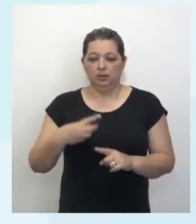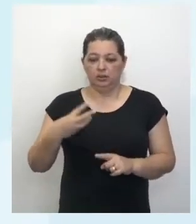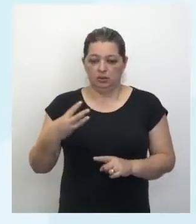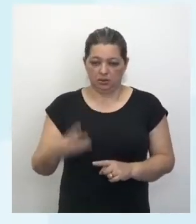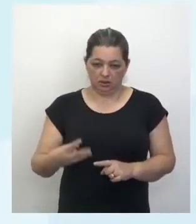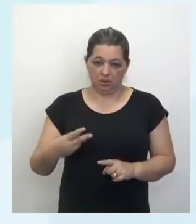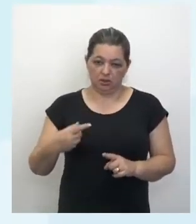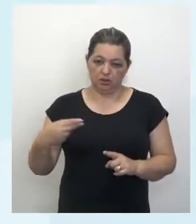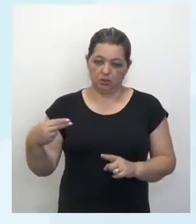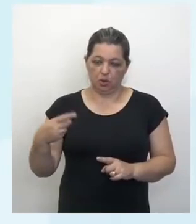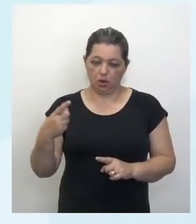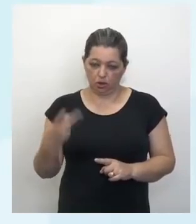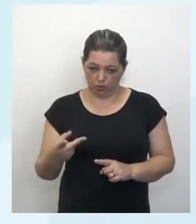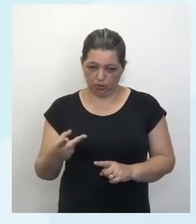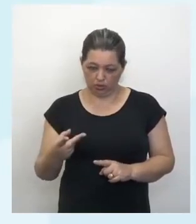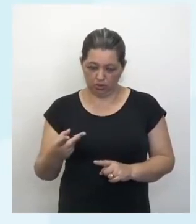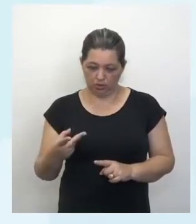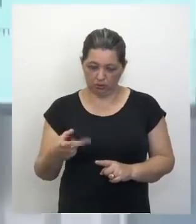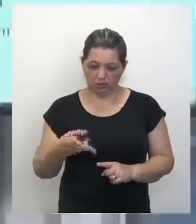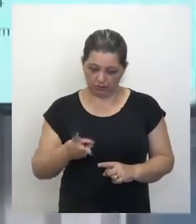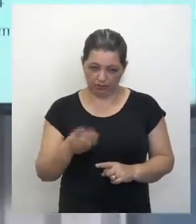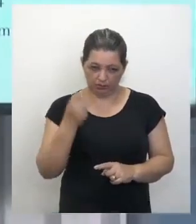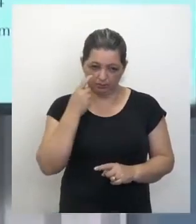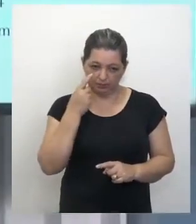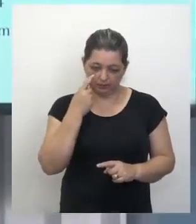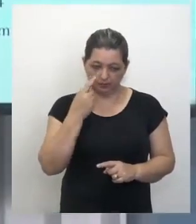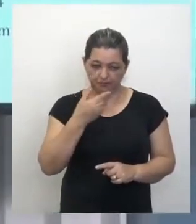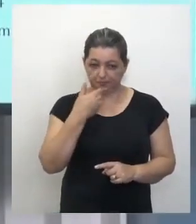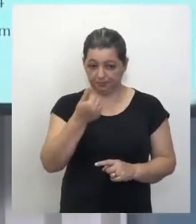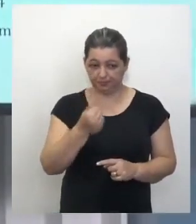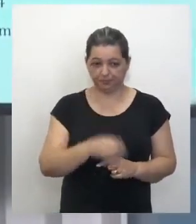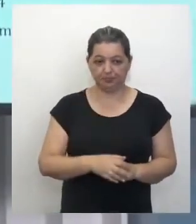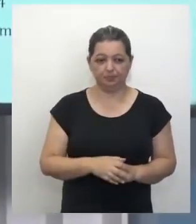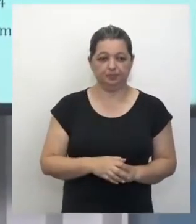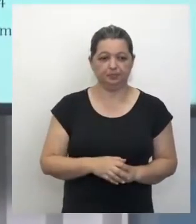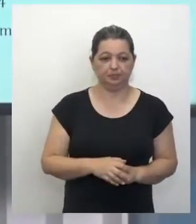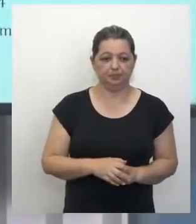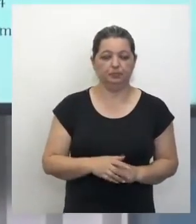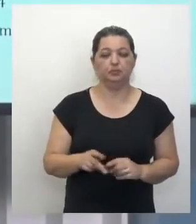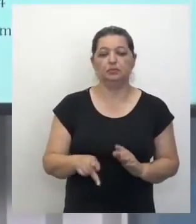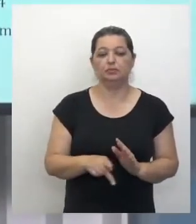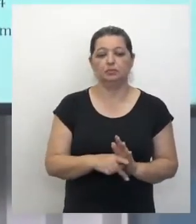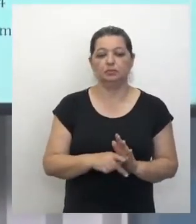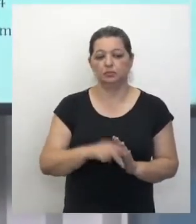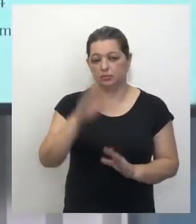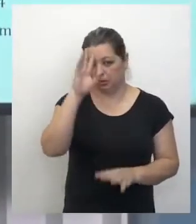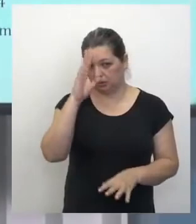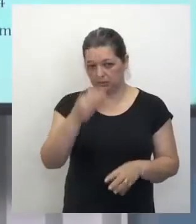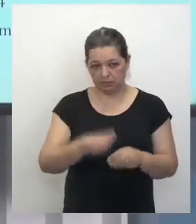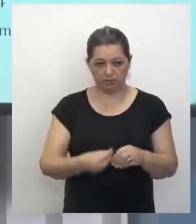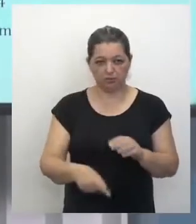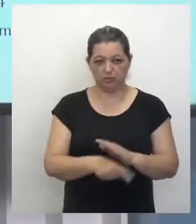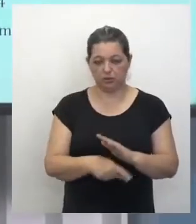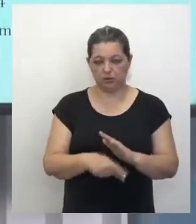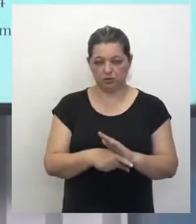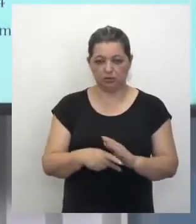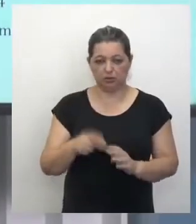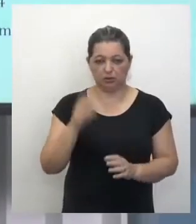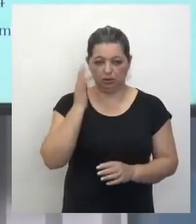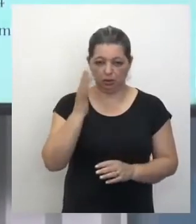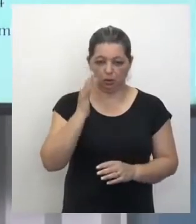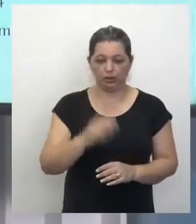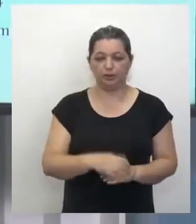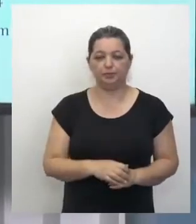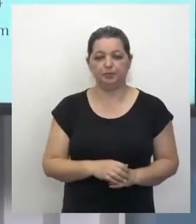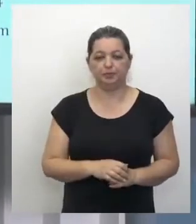ideia que a gente vai pegar de agora para frente, tá certo? Nós vamos falar um pouco melhor, mas essa é uma conclusão aí do Teorema de Tales, beleza?